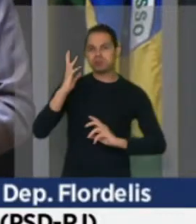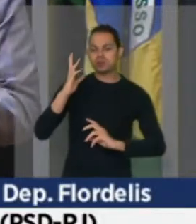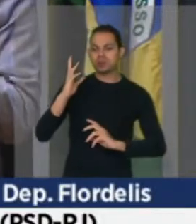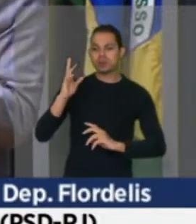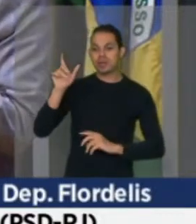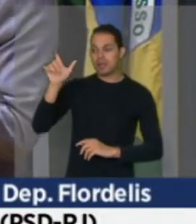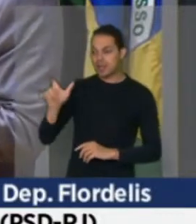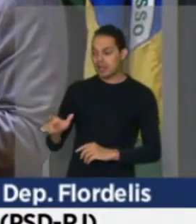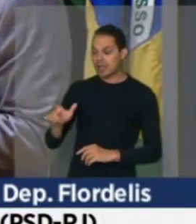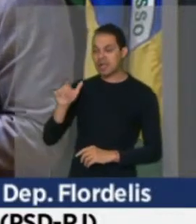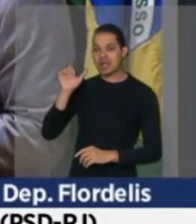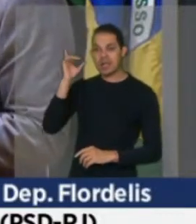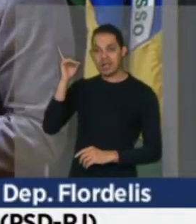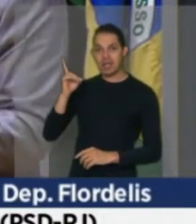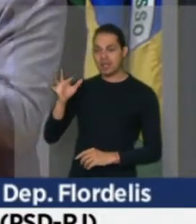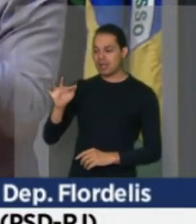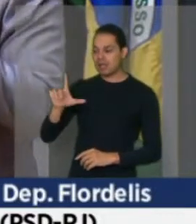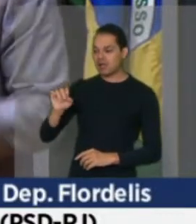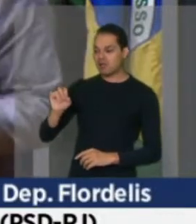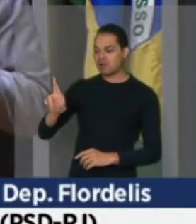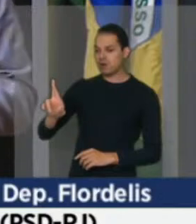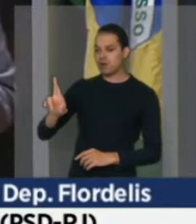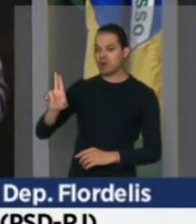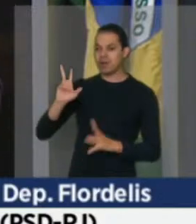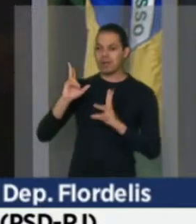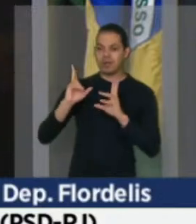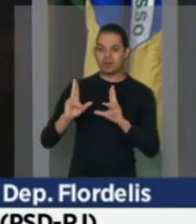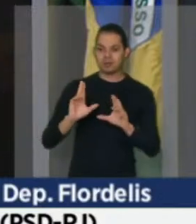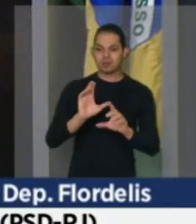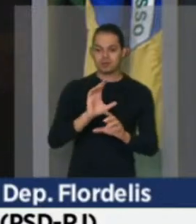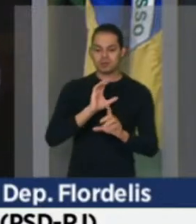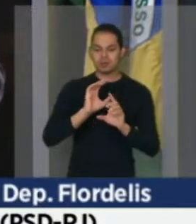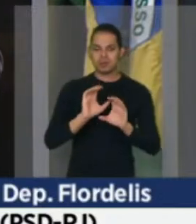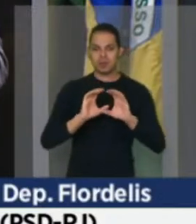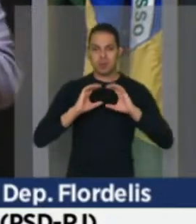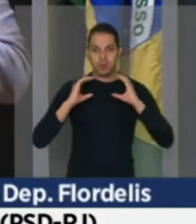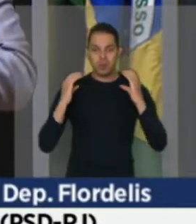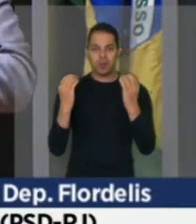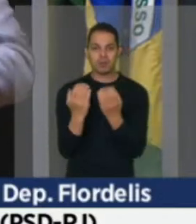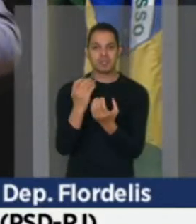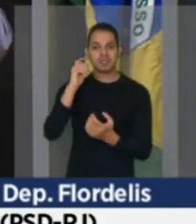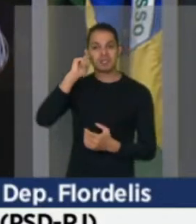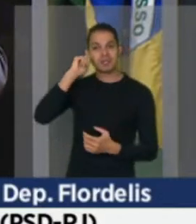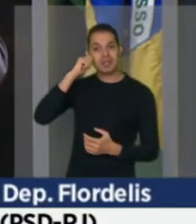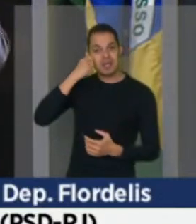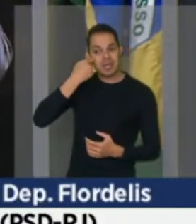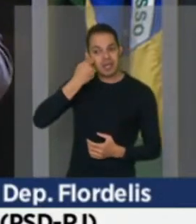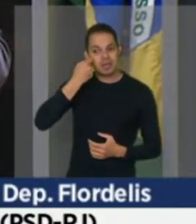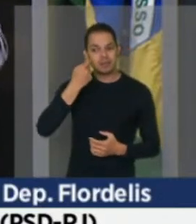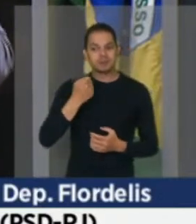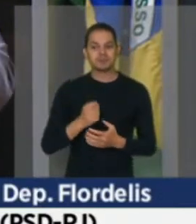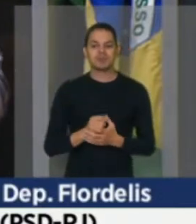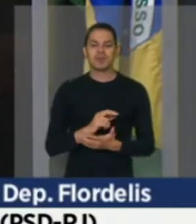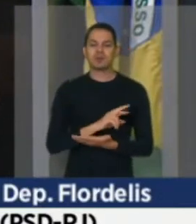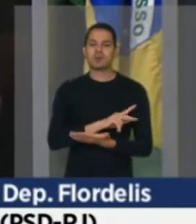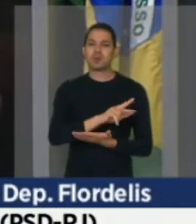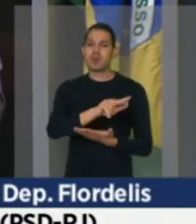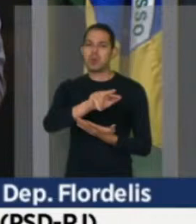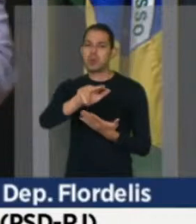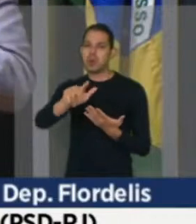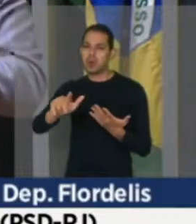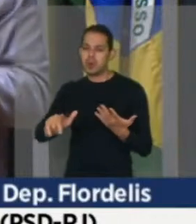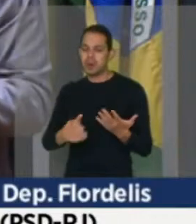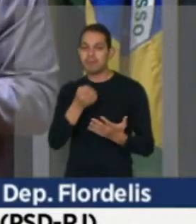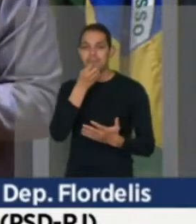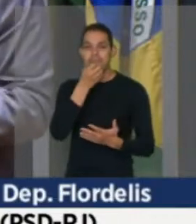dela repete a história da comunidade afro, que toda a contribuição, todas as coisas boas,